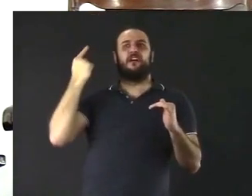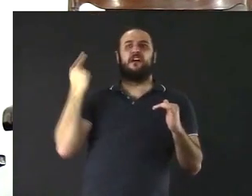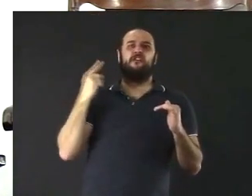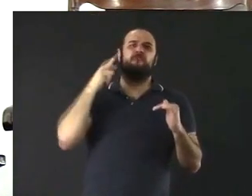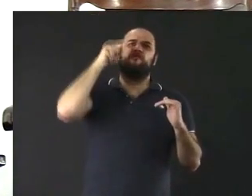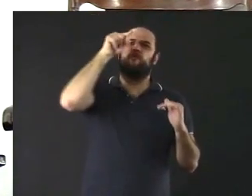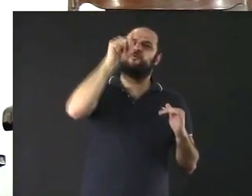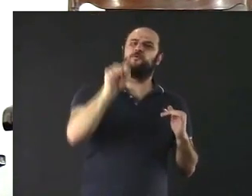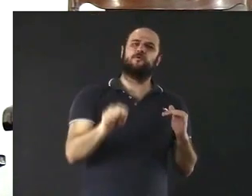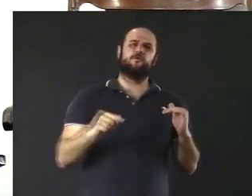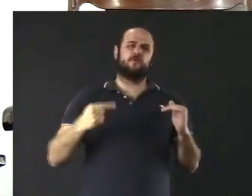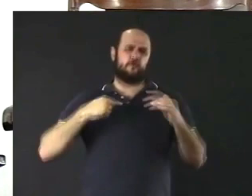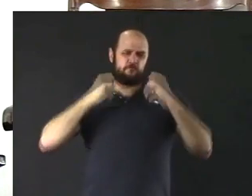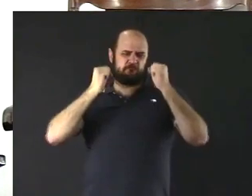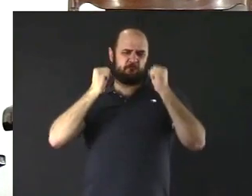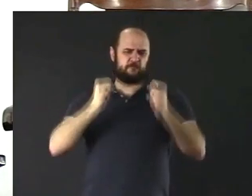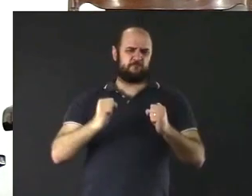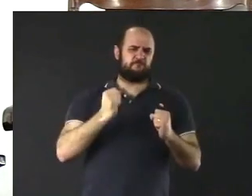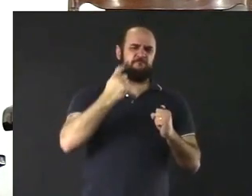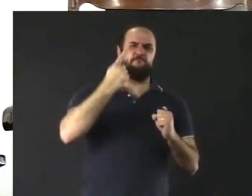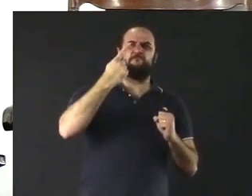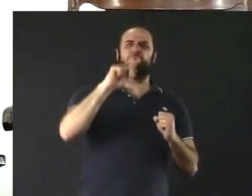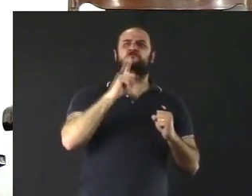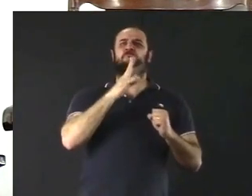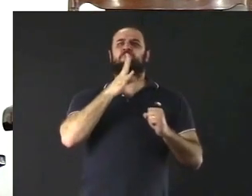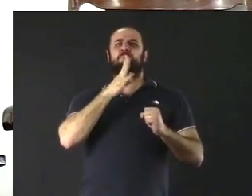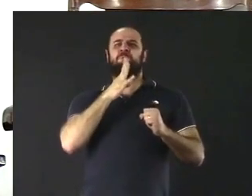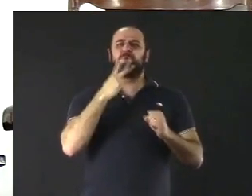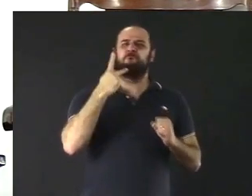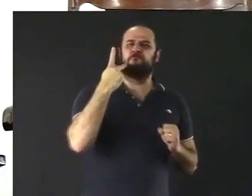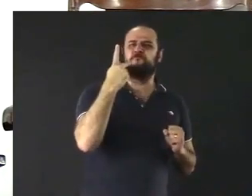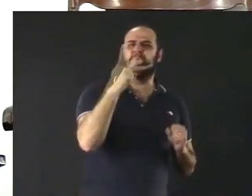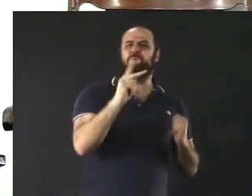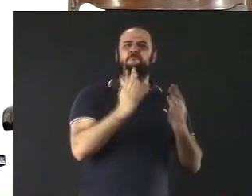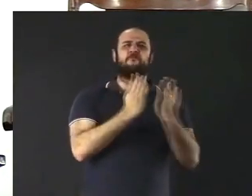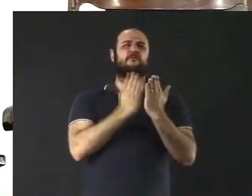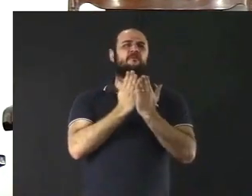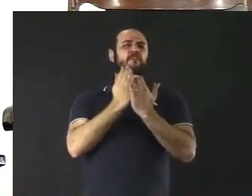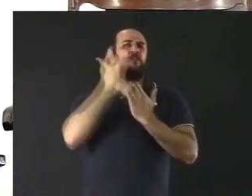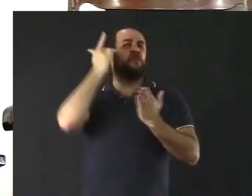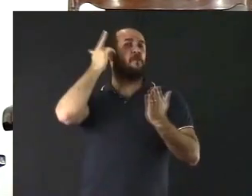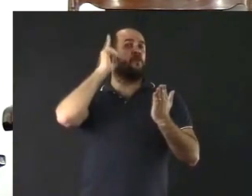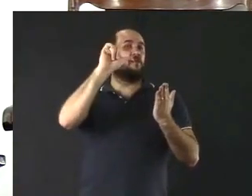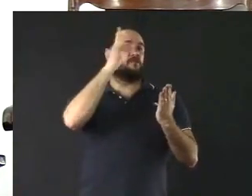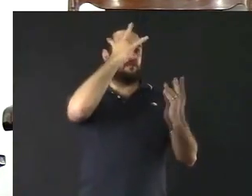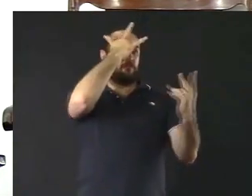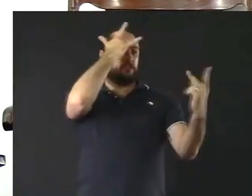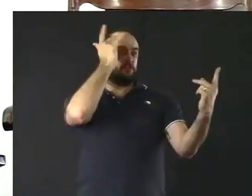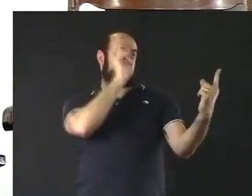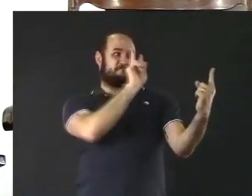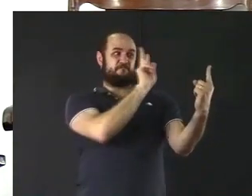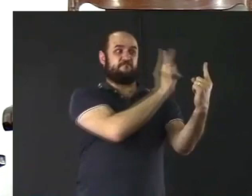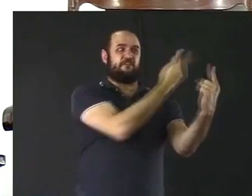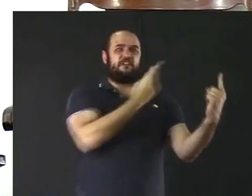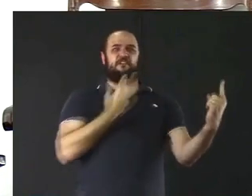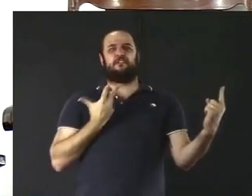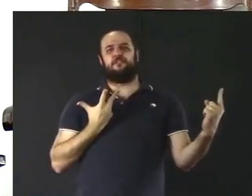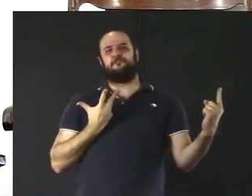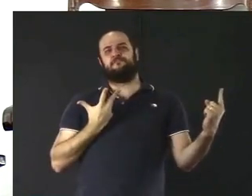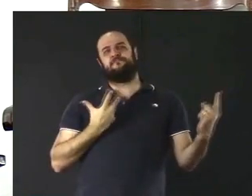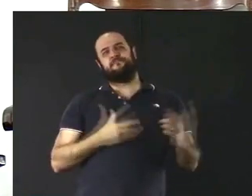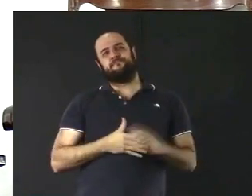com toda a sua capacidade, com todo o seu conhecimento cristão, vai conseguir converter um cidadão ou uma